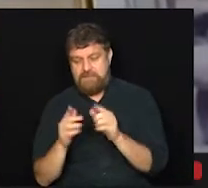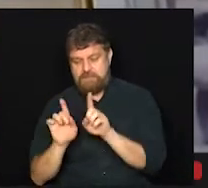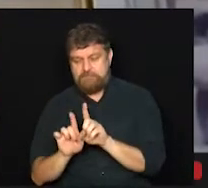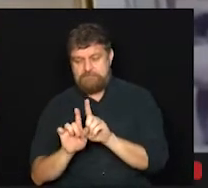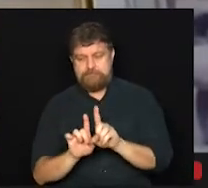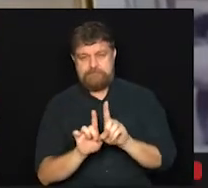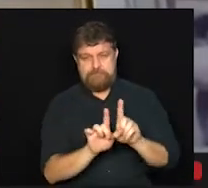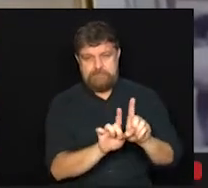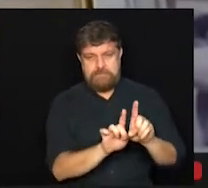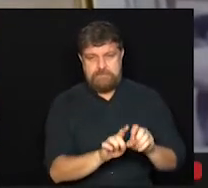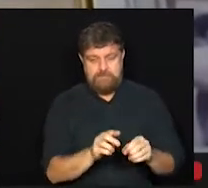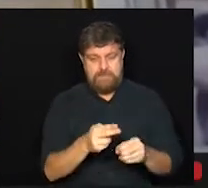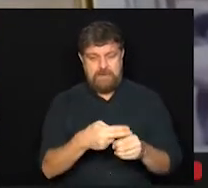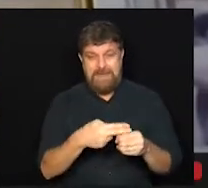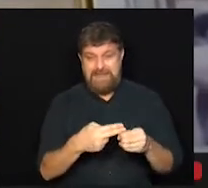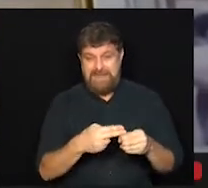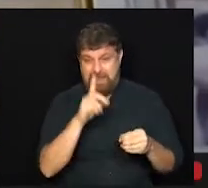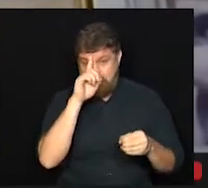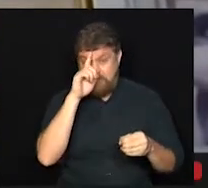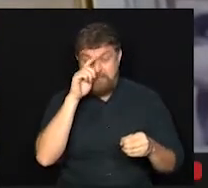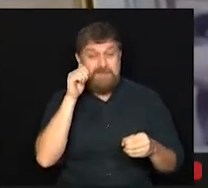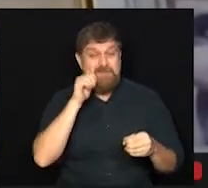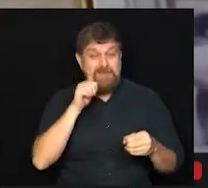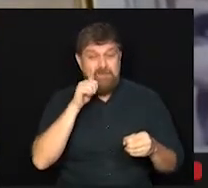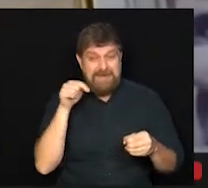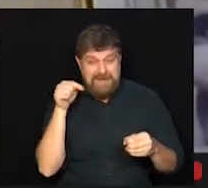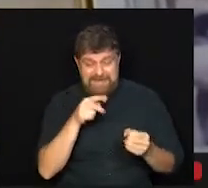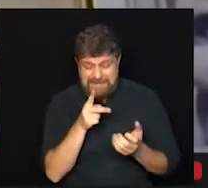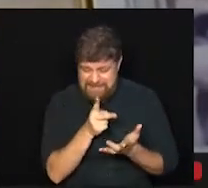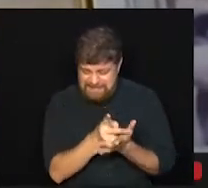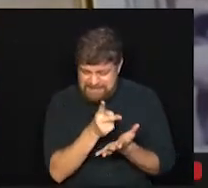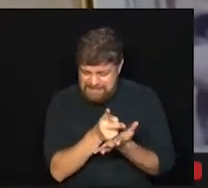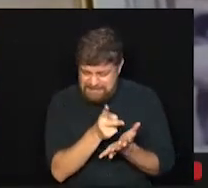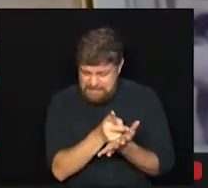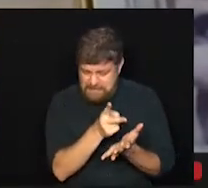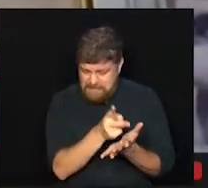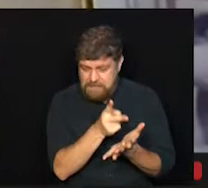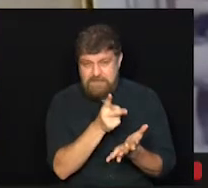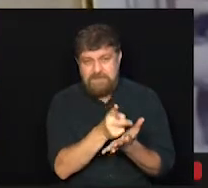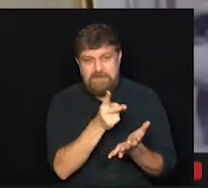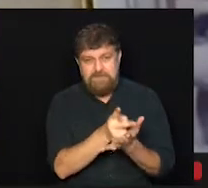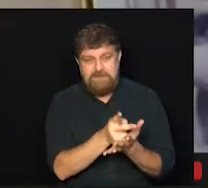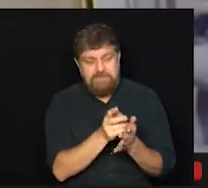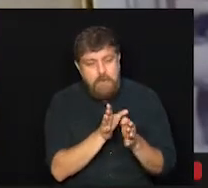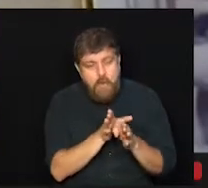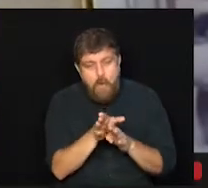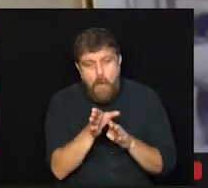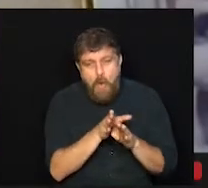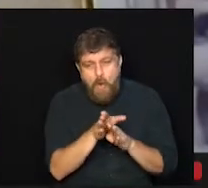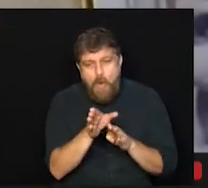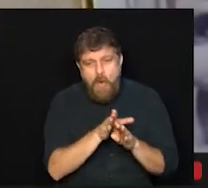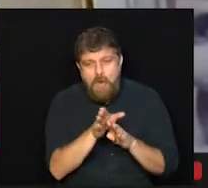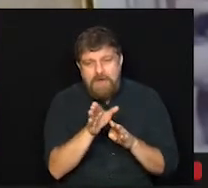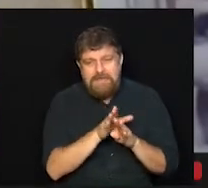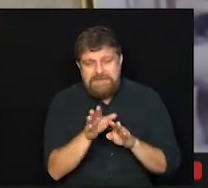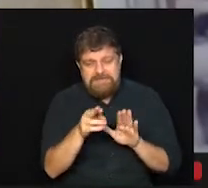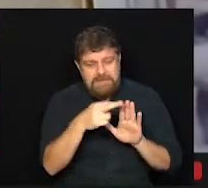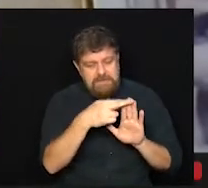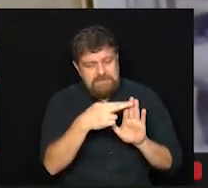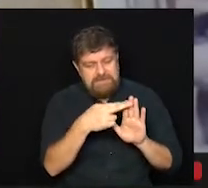CAISM sempre foi muito bem orientado do ponto de vista de